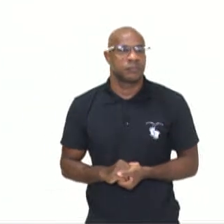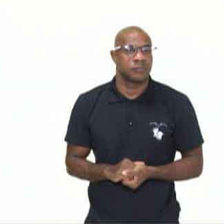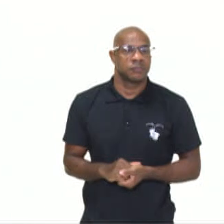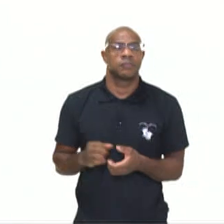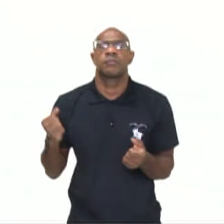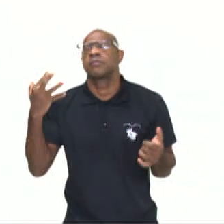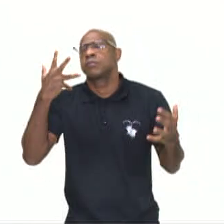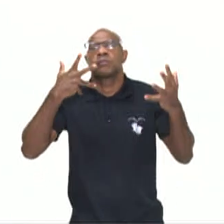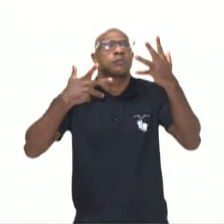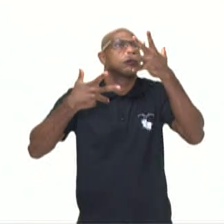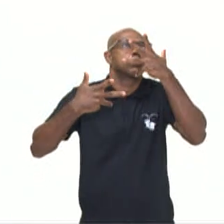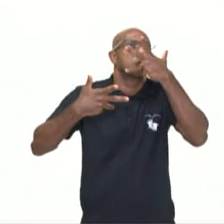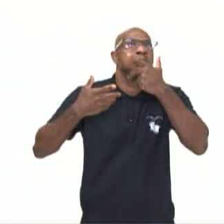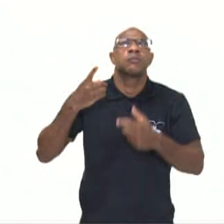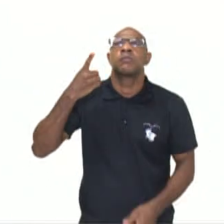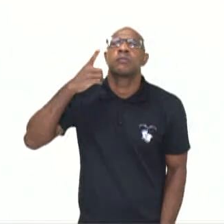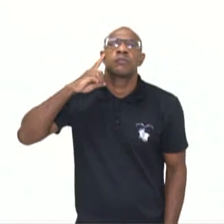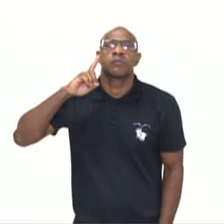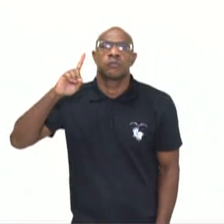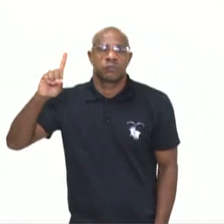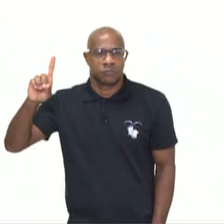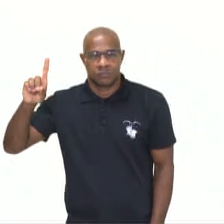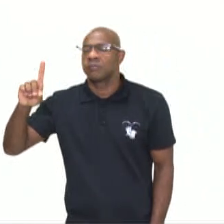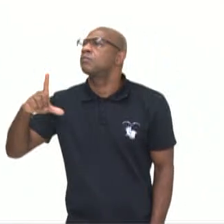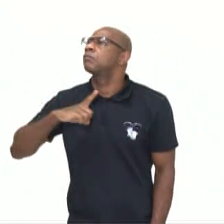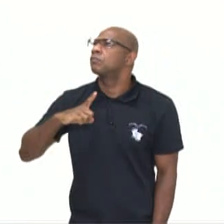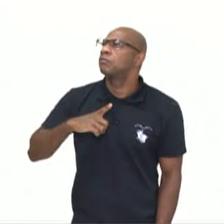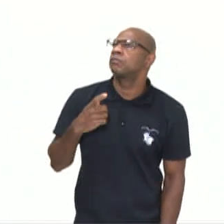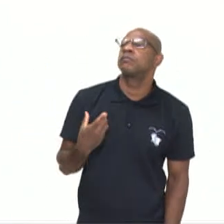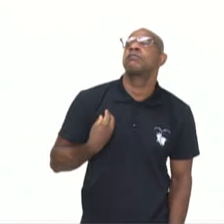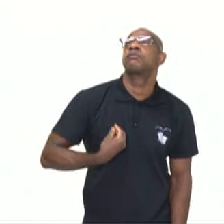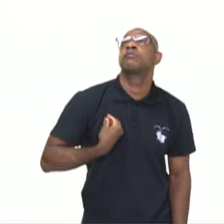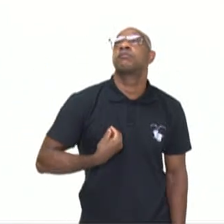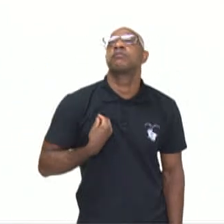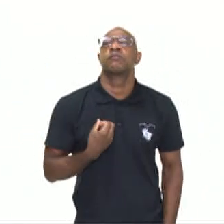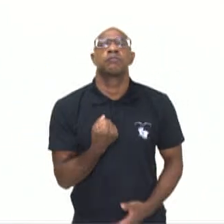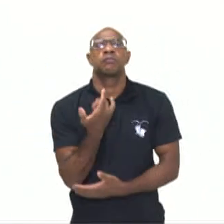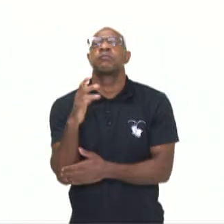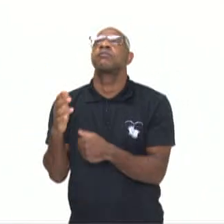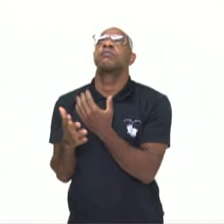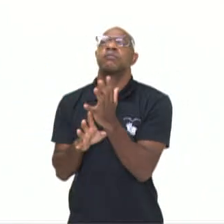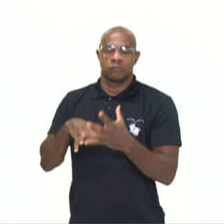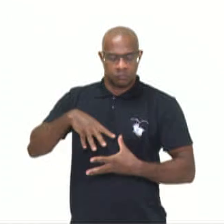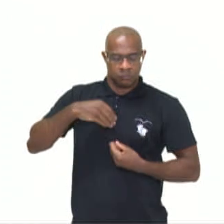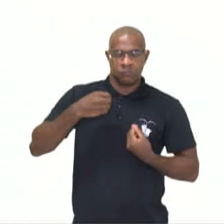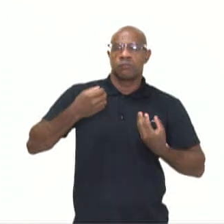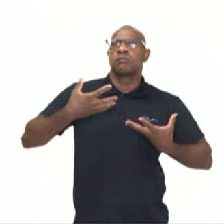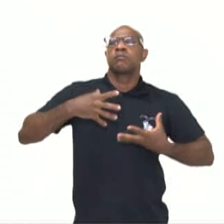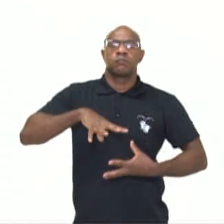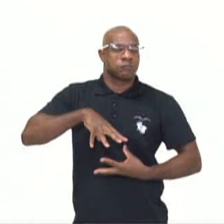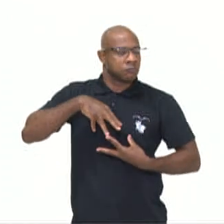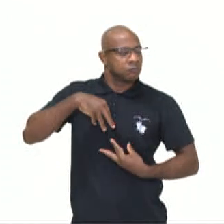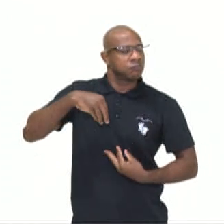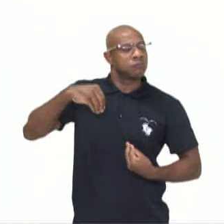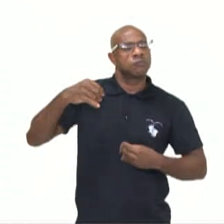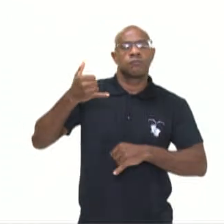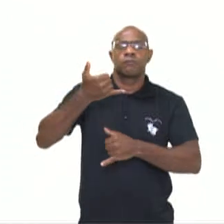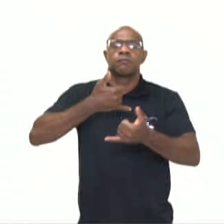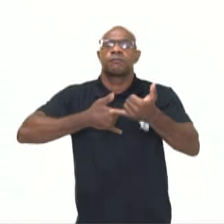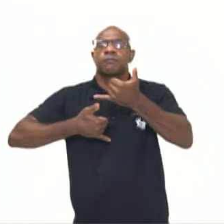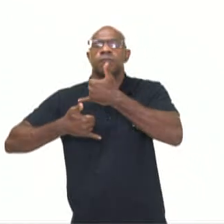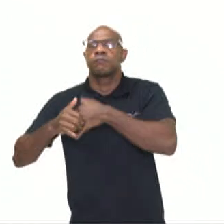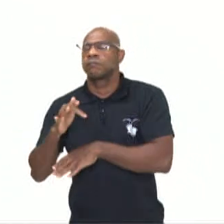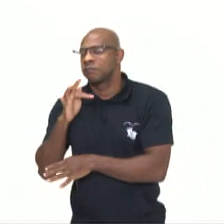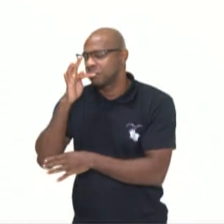os dias do despontar da existência. Respira a alma a inocência, como perfumes a